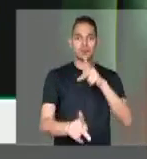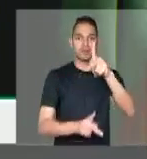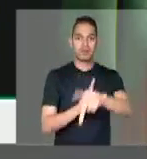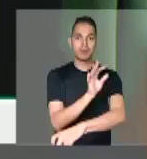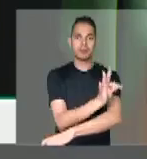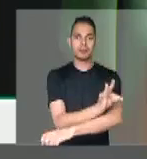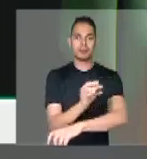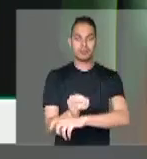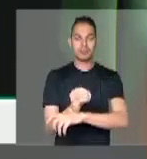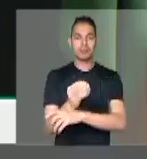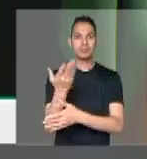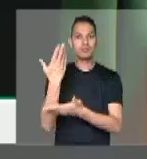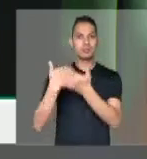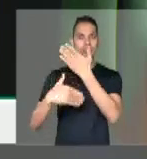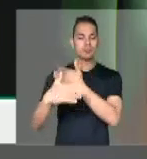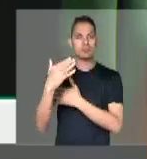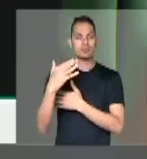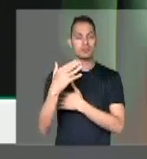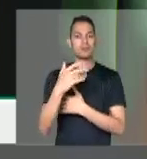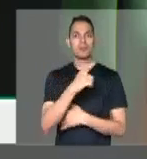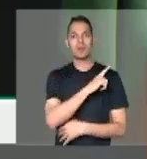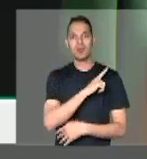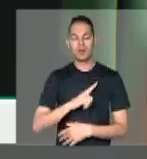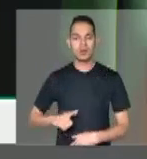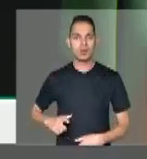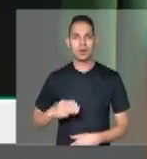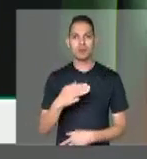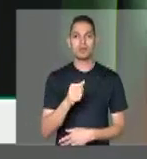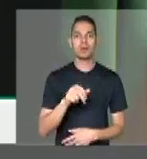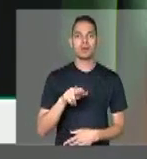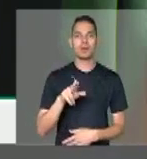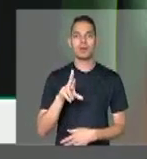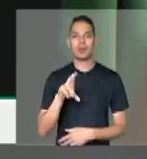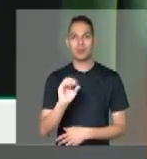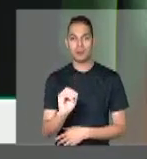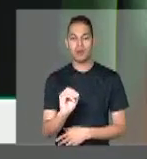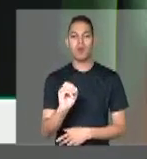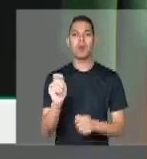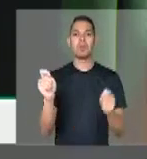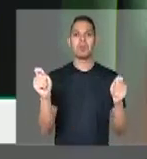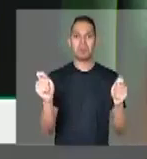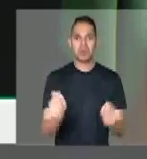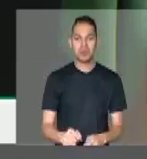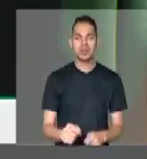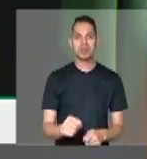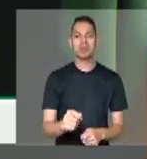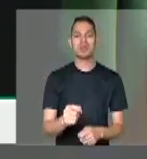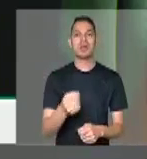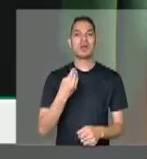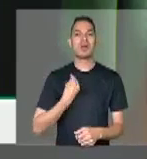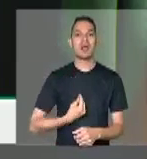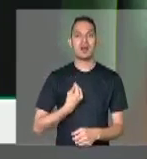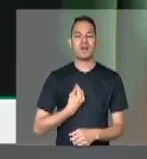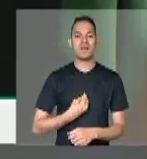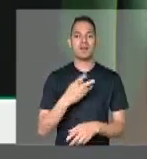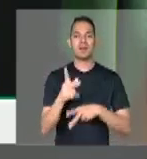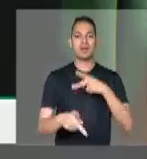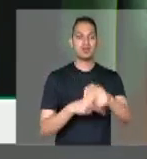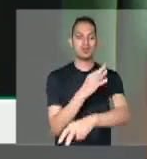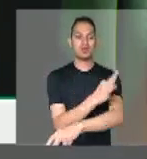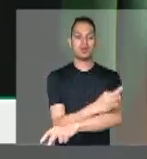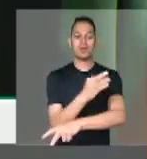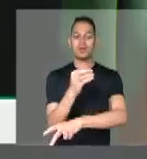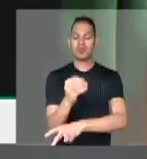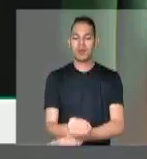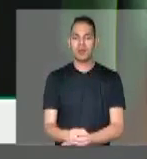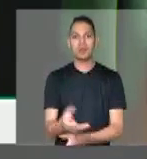ex-secretário Renato Jaime, junto com o atual governador Mauro Carles, tinha em suas mãos o sangue dos tocantinenses. E aqui mais uma